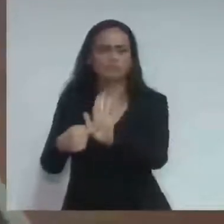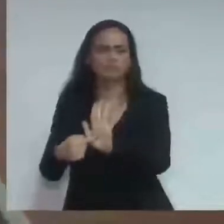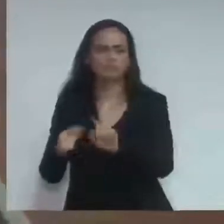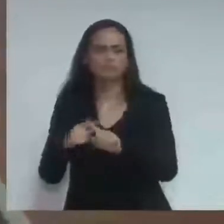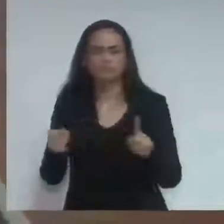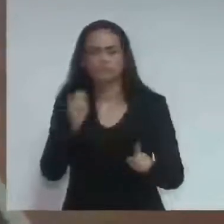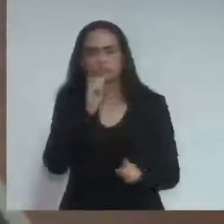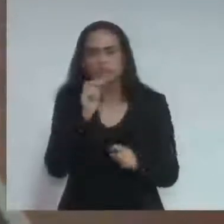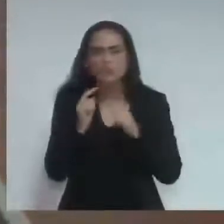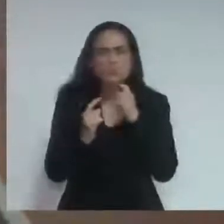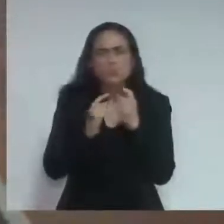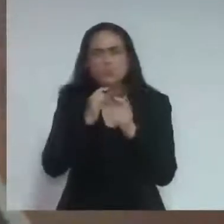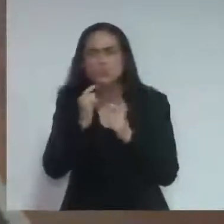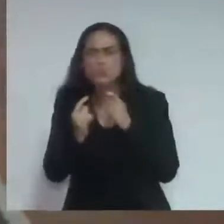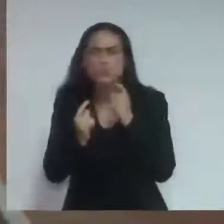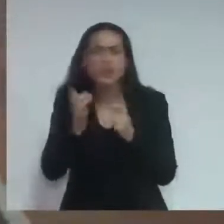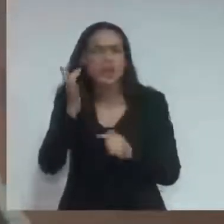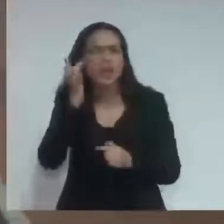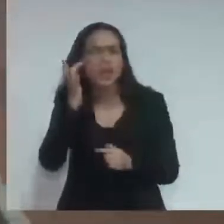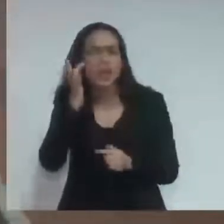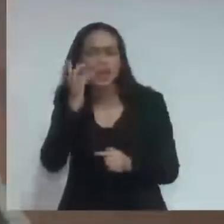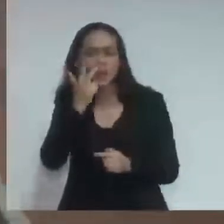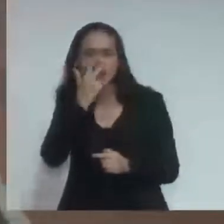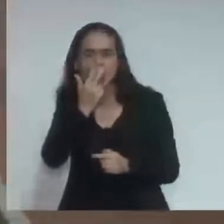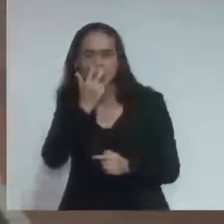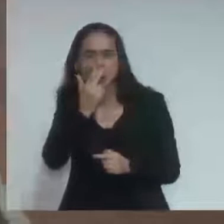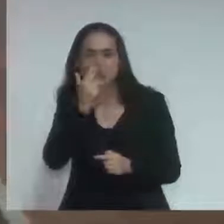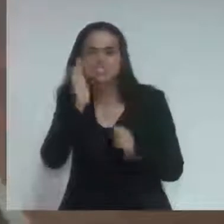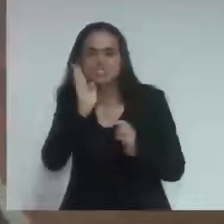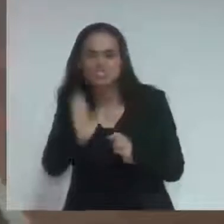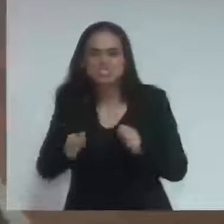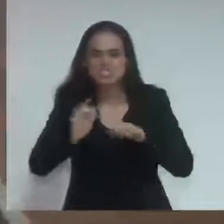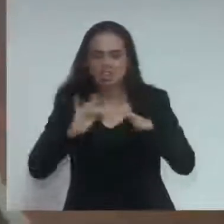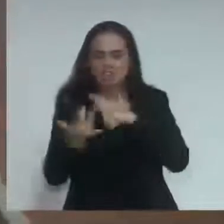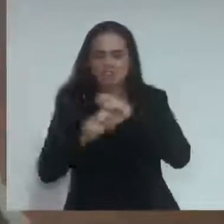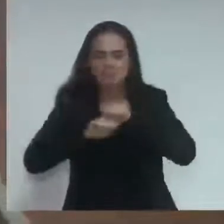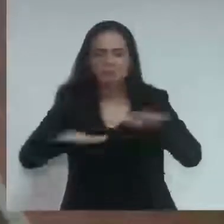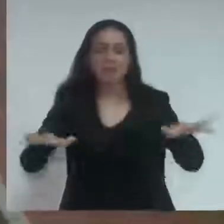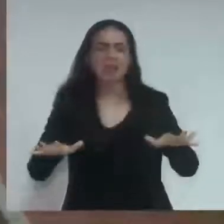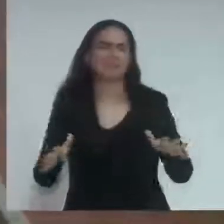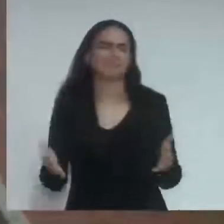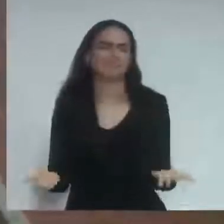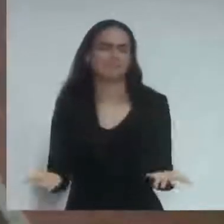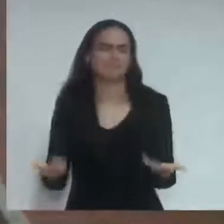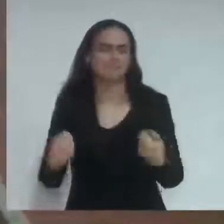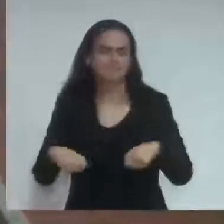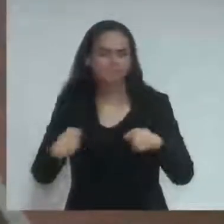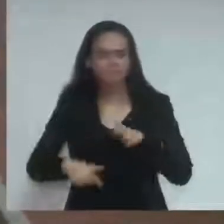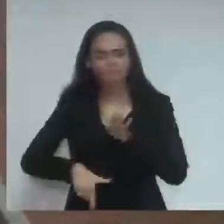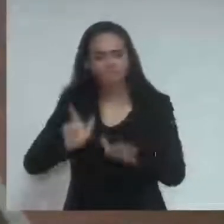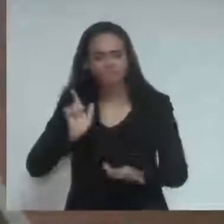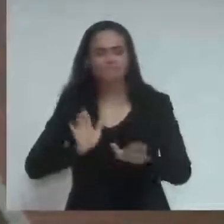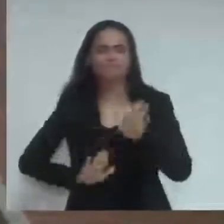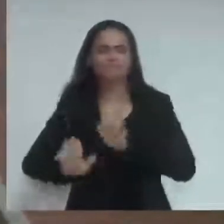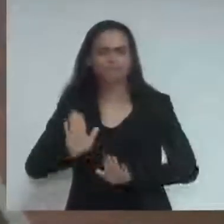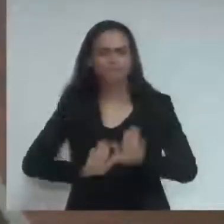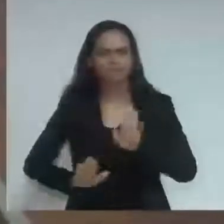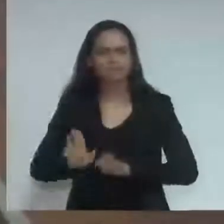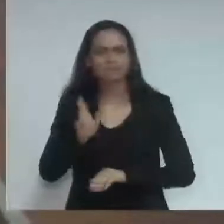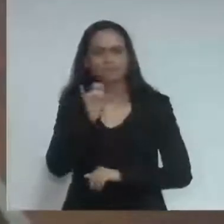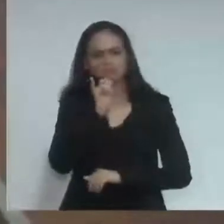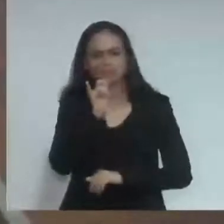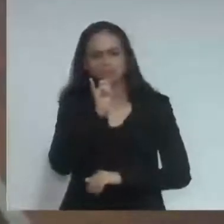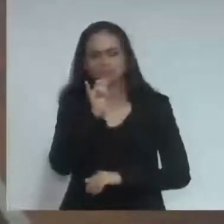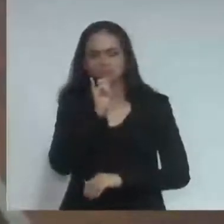demais ou da instituição. A gente viu aqui em relação às entidades, né, levantar suspeita sobre as entidades